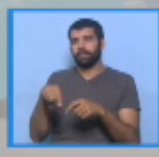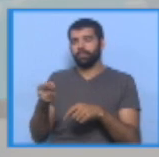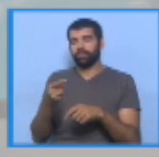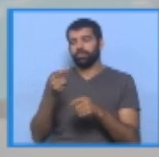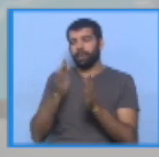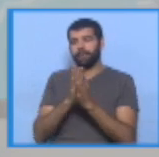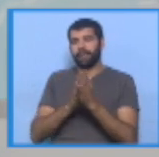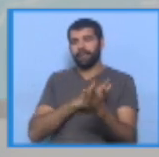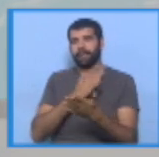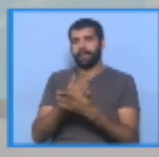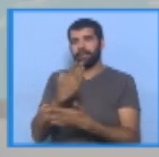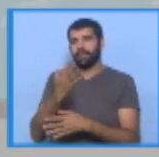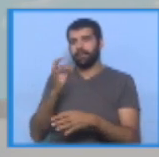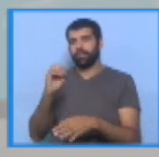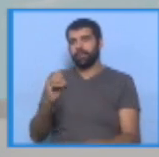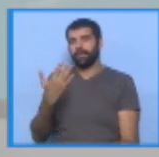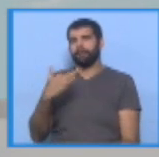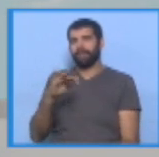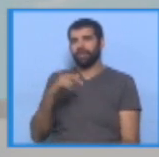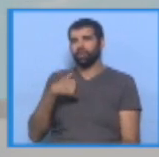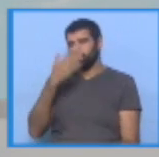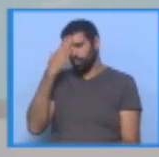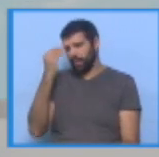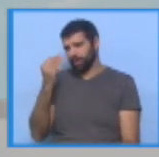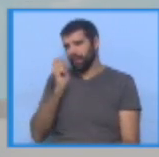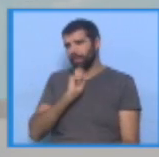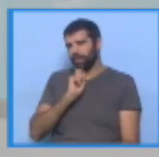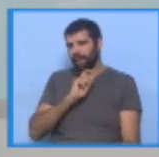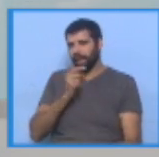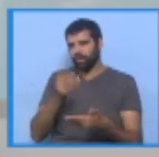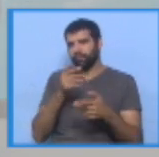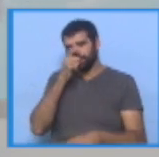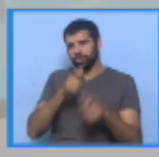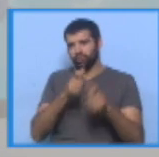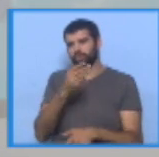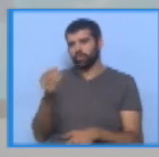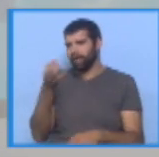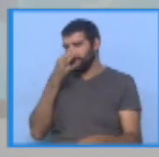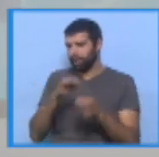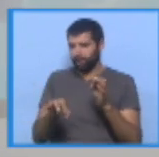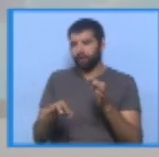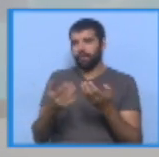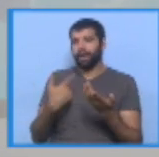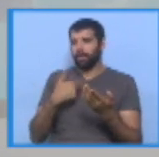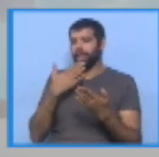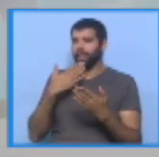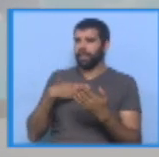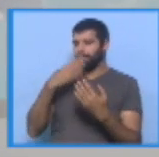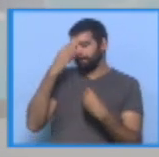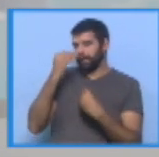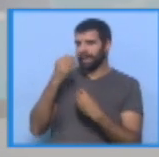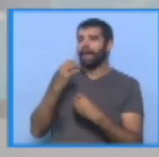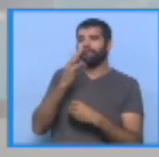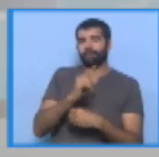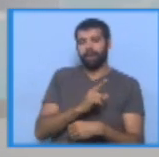às 7h40, mas eu penso que em pouco podemos ajudar bastante as pessoas. Aliás, quem nos dá a verdadeira lição é a fé